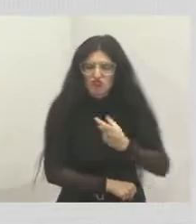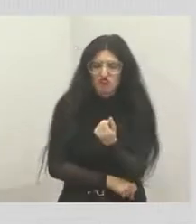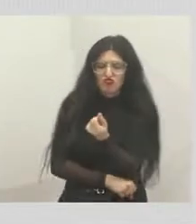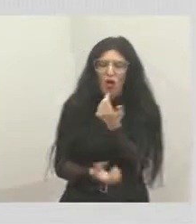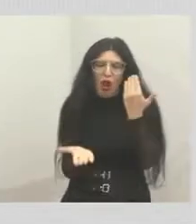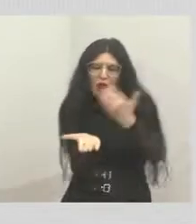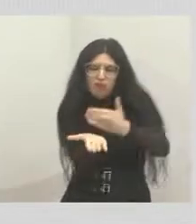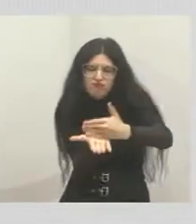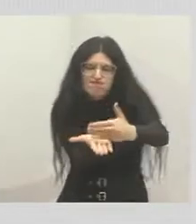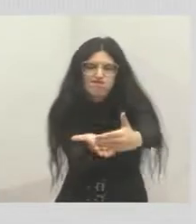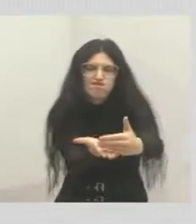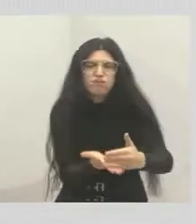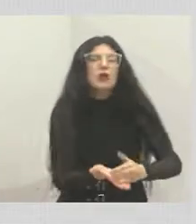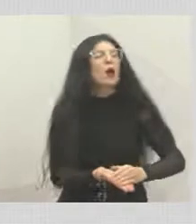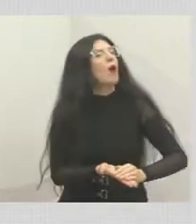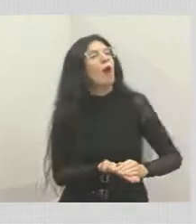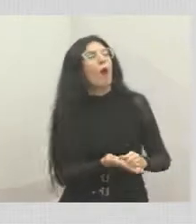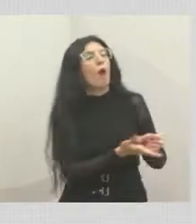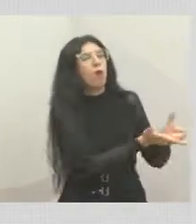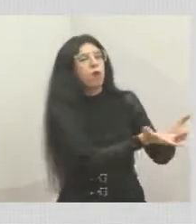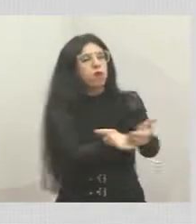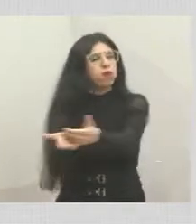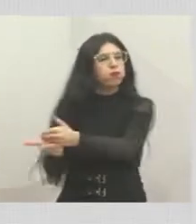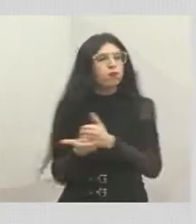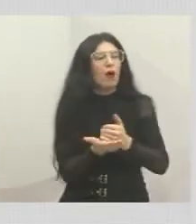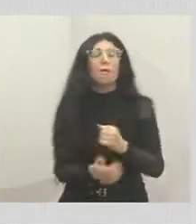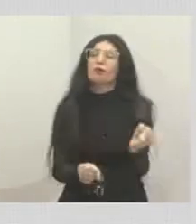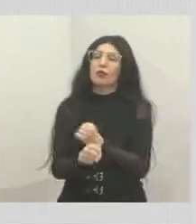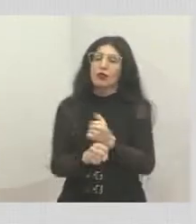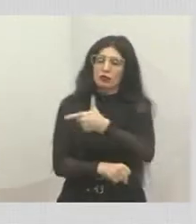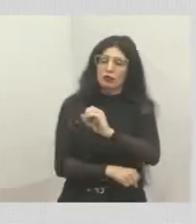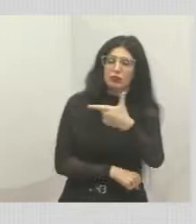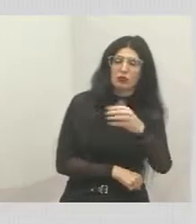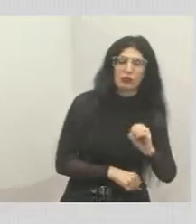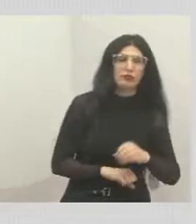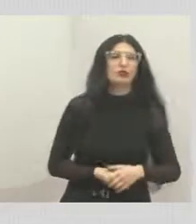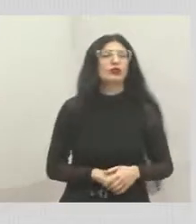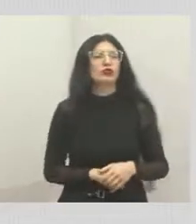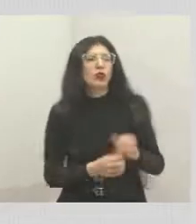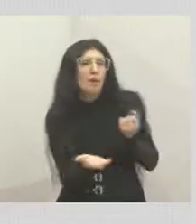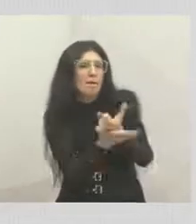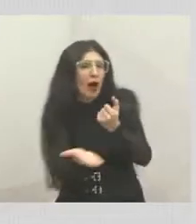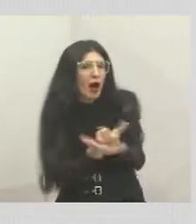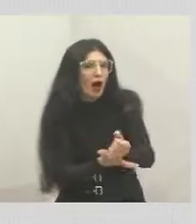temos uma meta orçada para o ano 2020 de